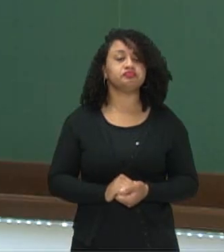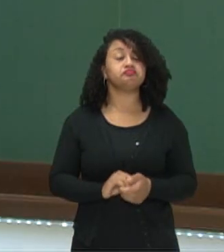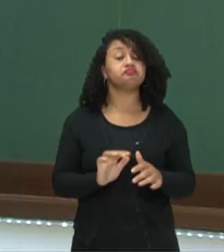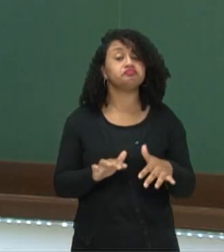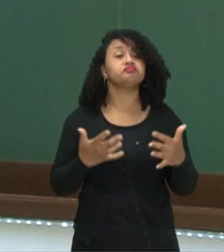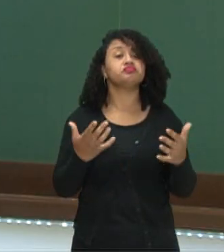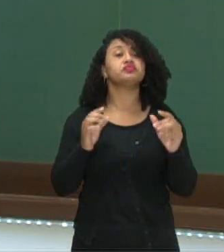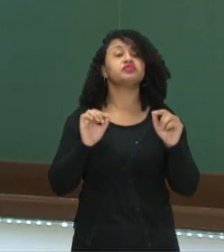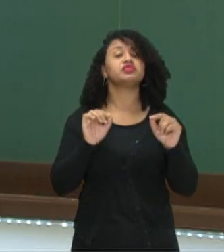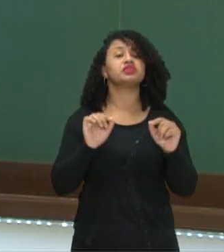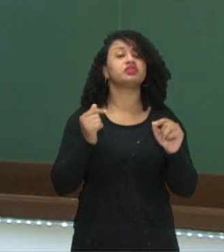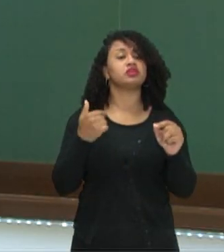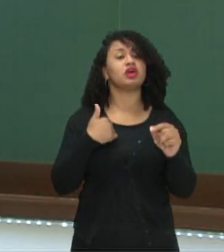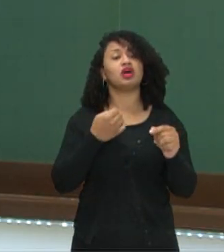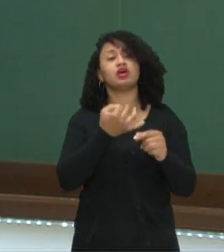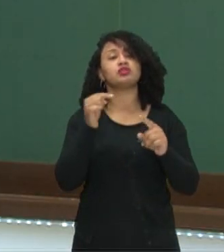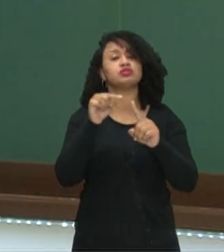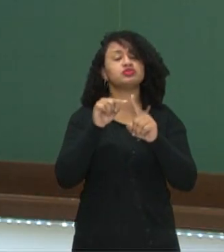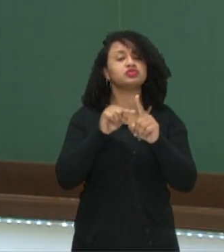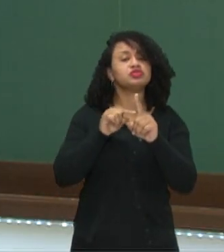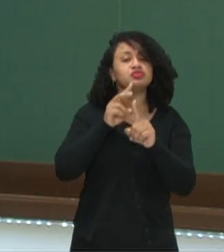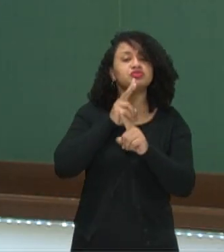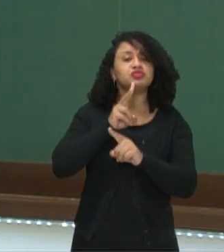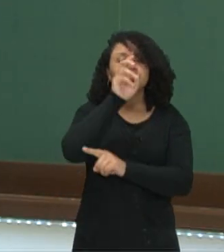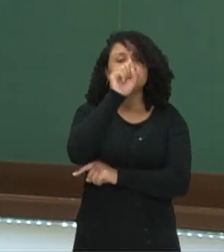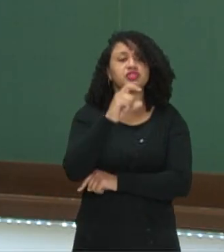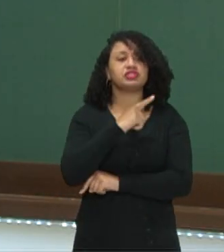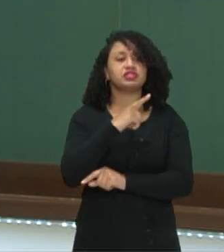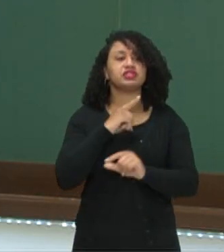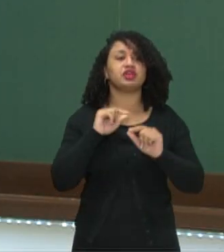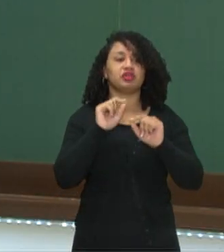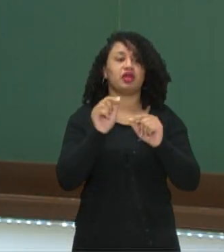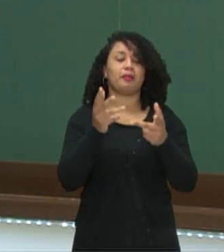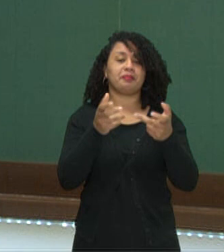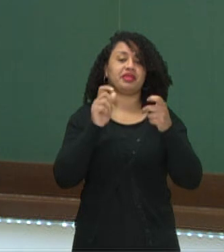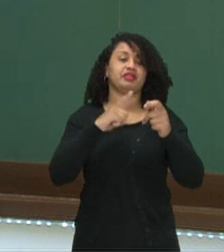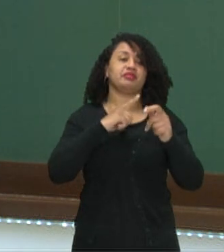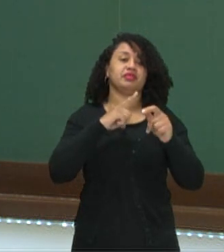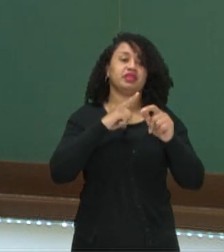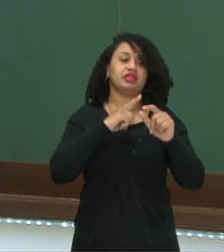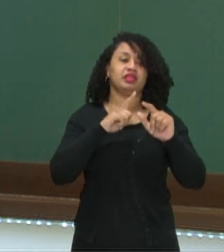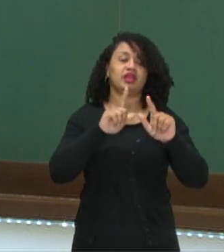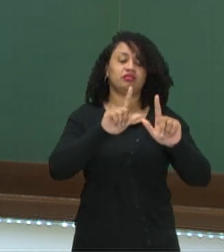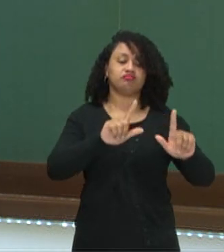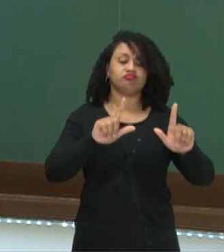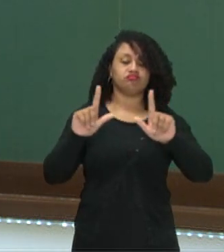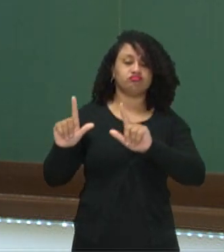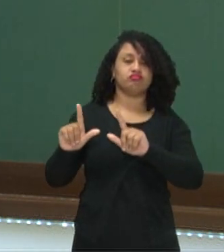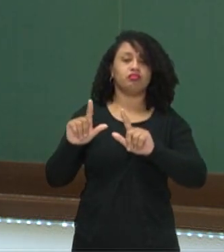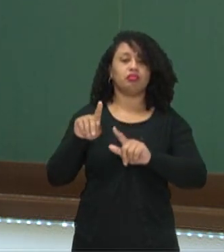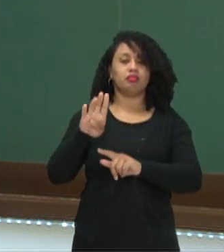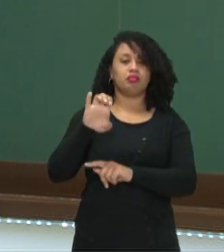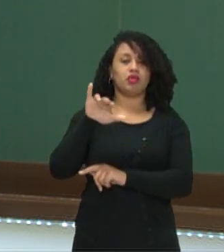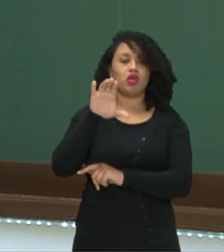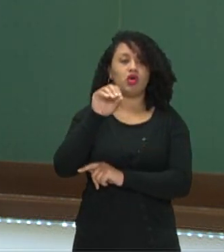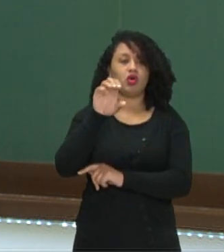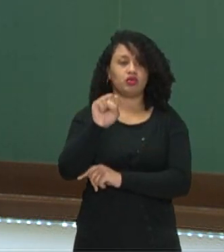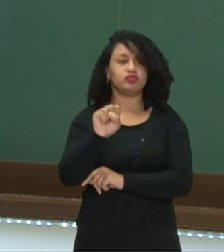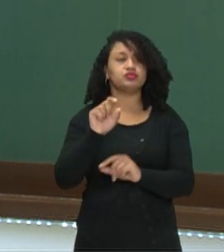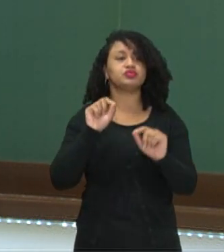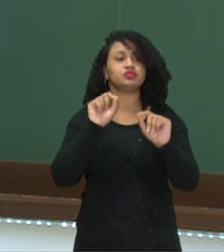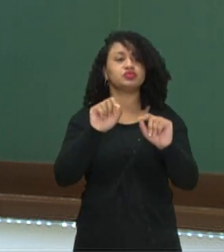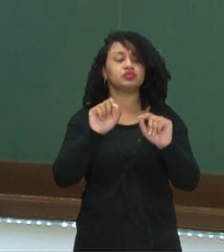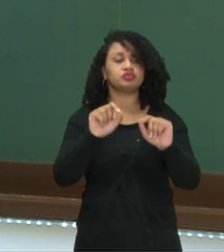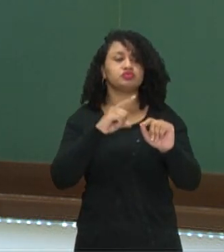Pois bem, então vamos falar alguns tipos de força aqui. Veja que nós temos aqui um sistema chamado sistema de blocos. O que é isso, né? Você